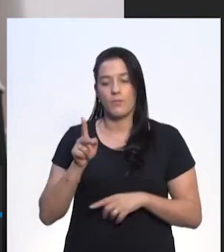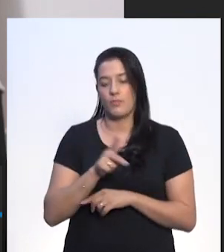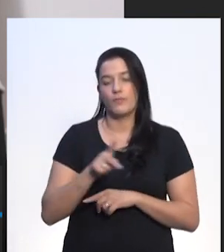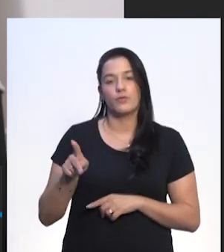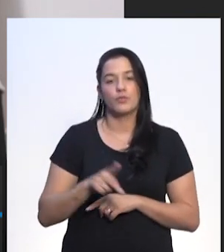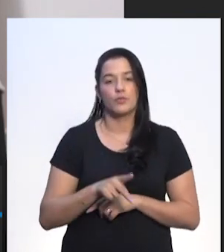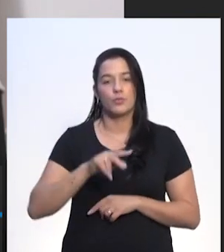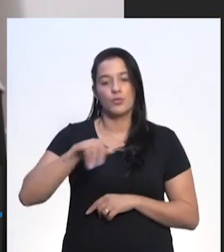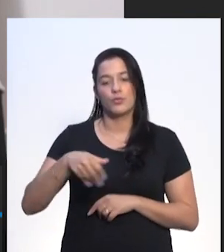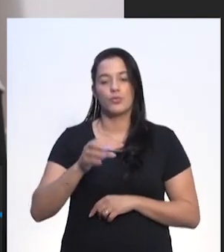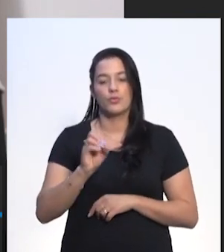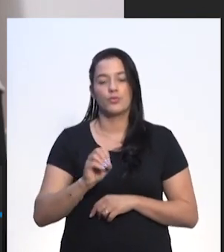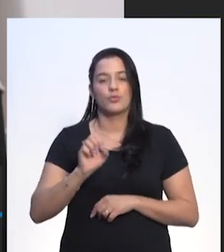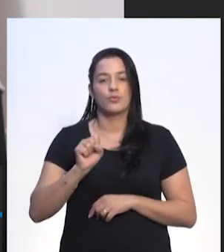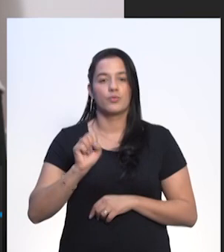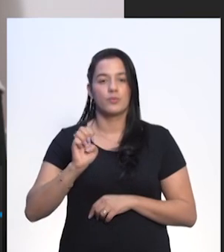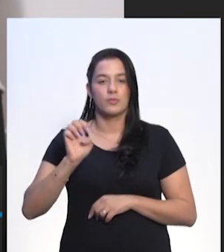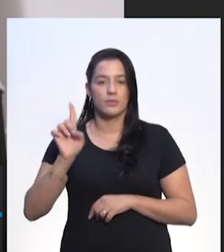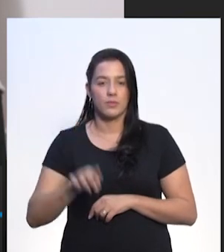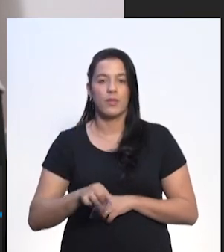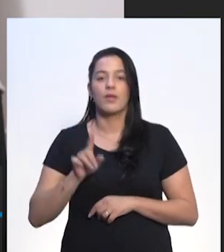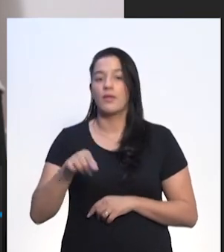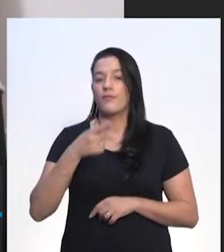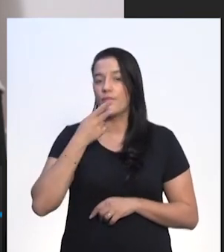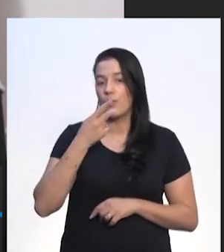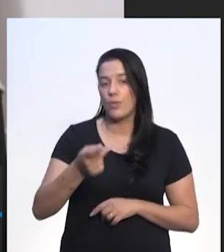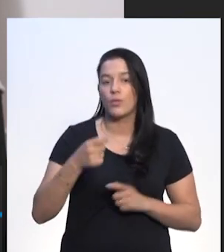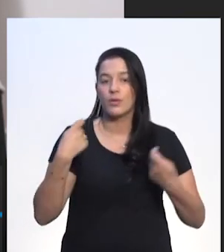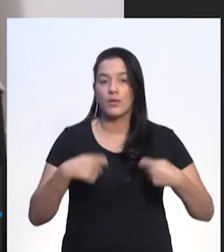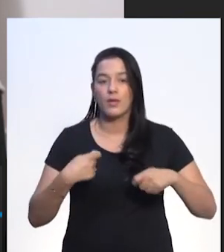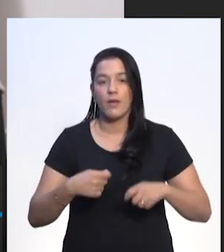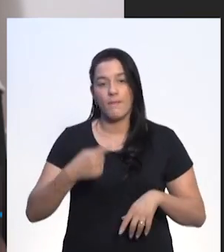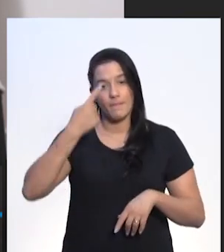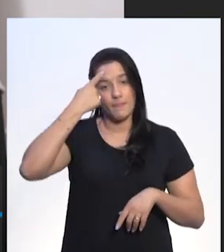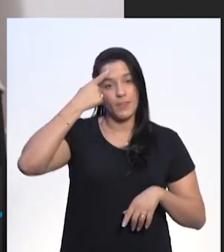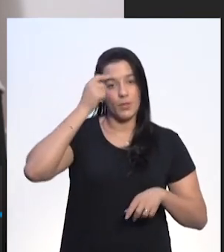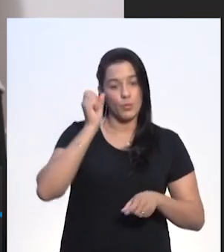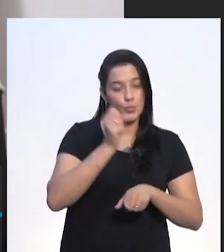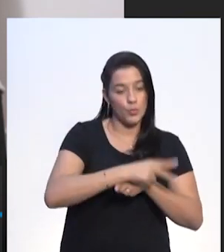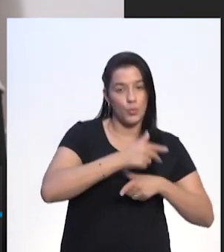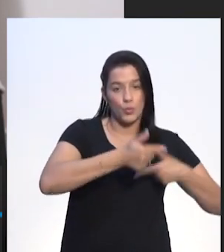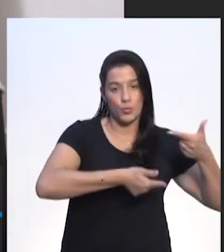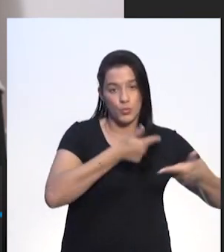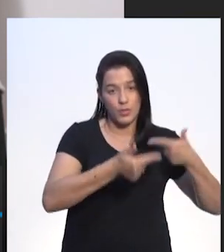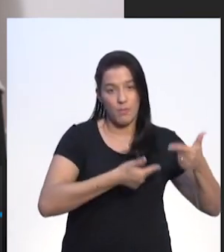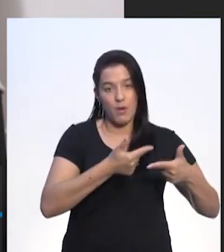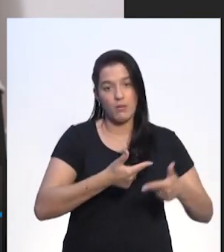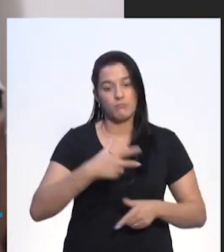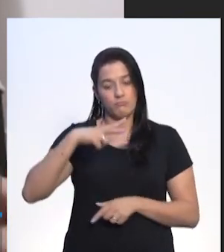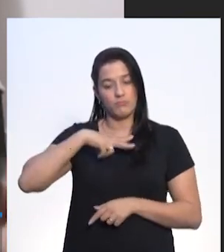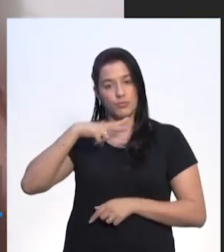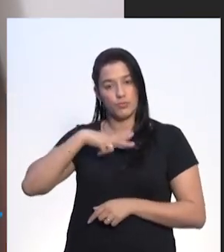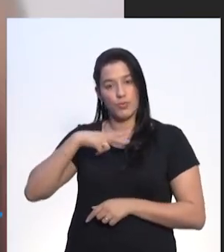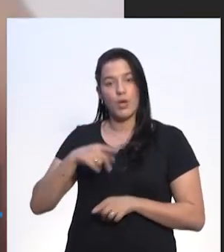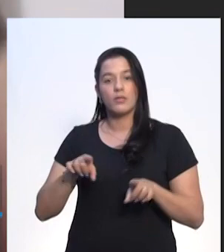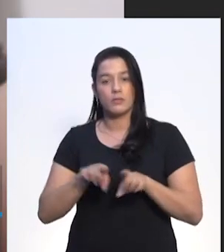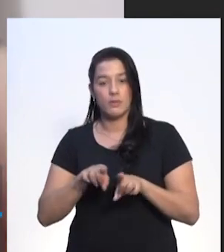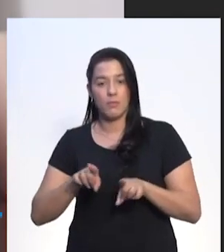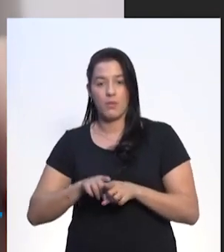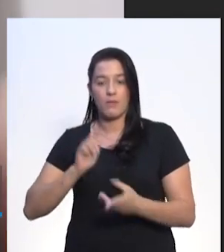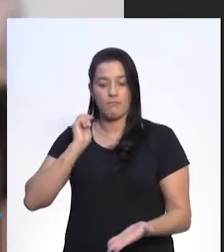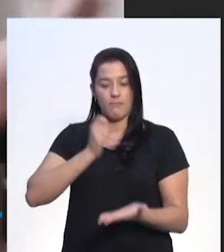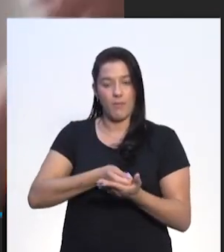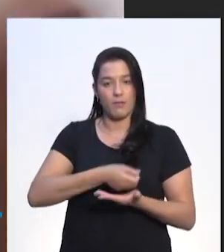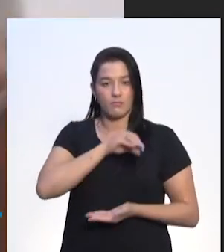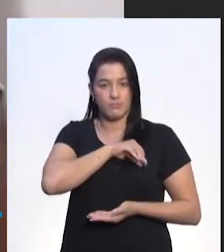Reinaldo ele falou para a gente que é importante separar a ideia do trabalho informal do trabalho autônomo, né? Quando a gente fala,